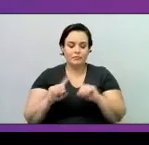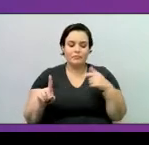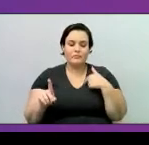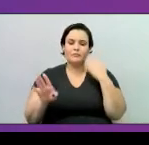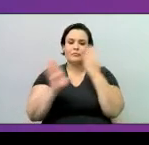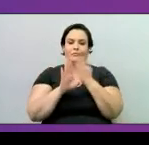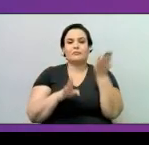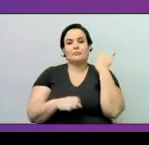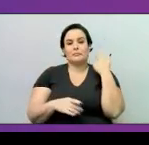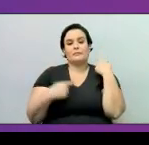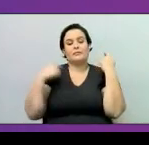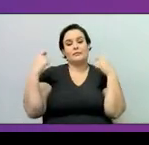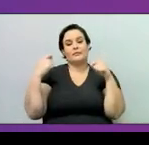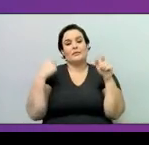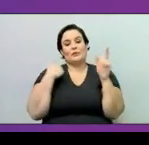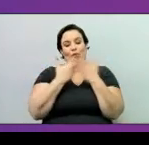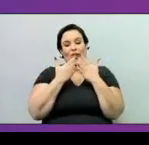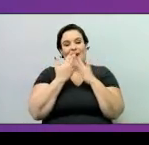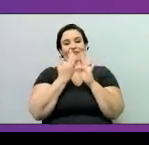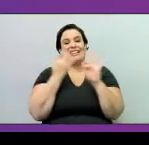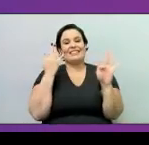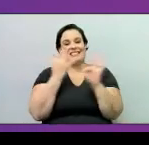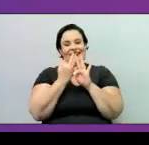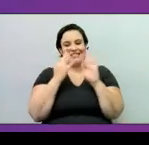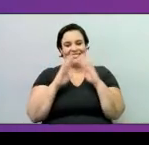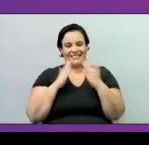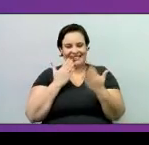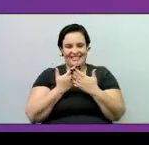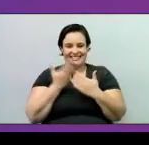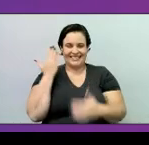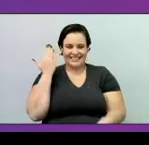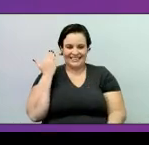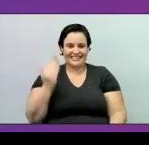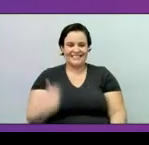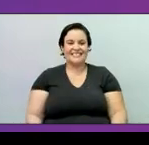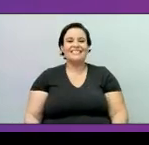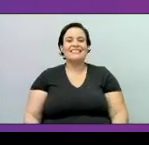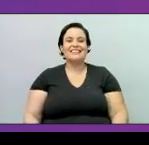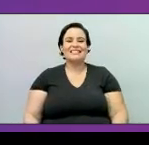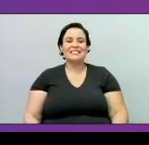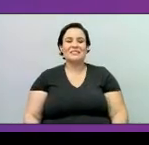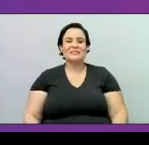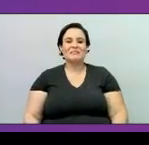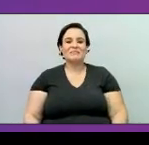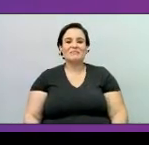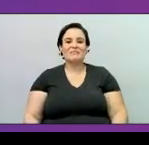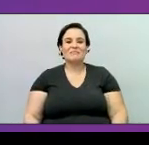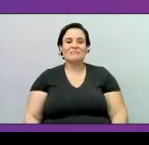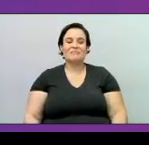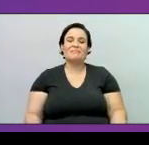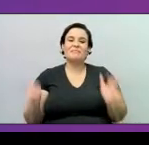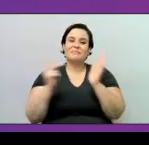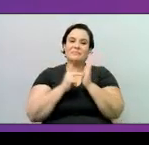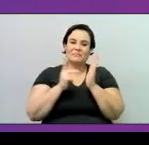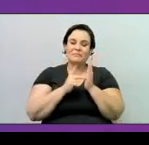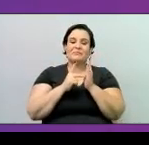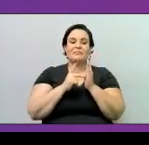estudei a física né e tal na escola mas que na verdade é imagem que a gente está